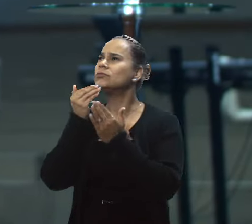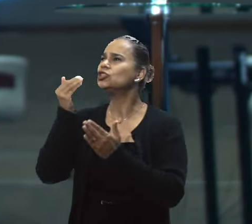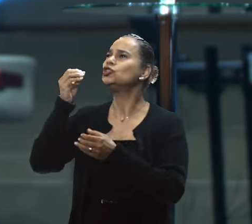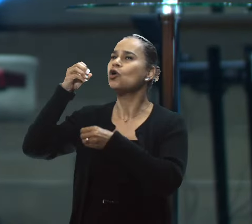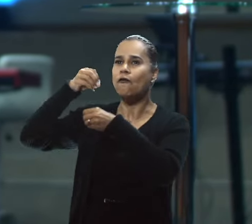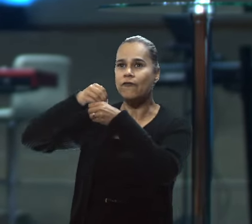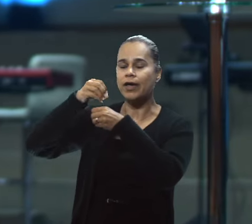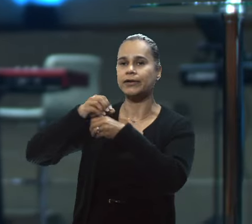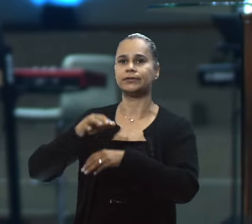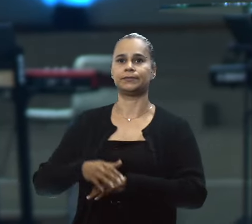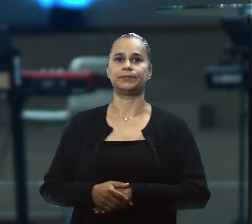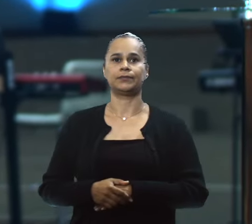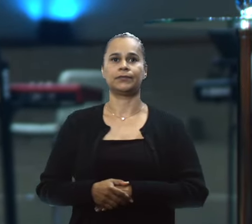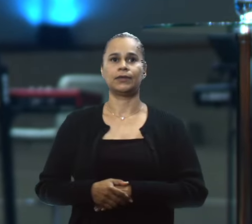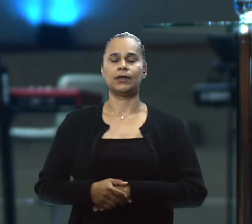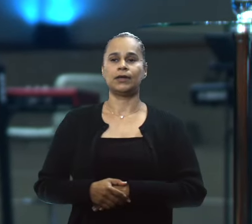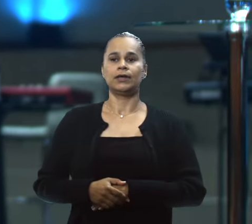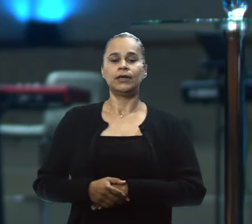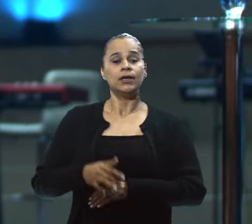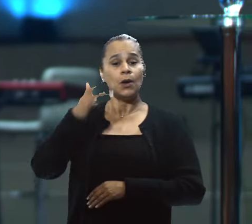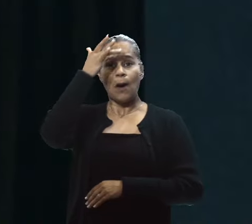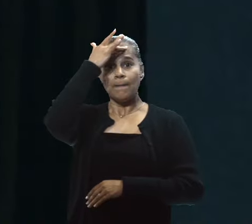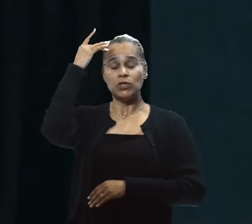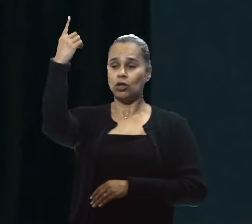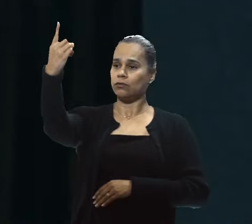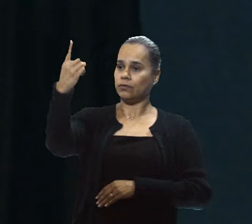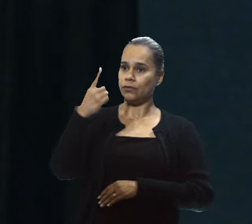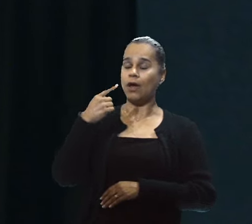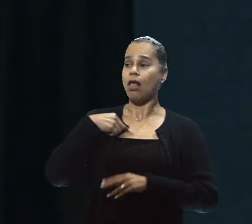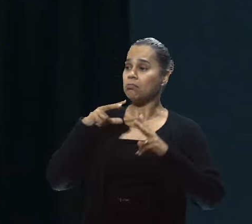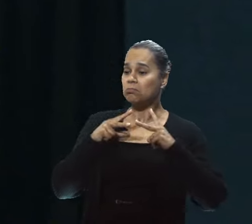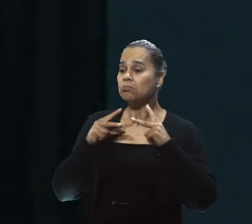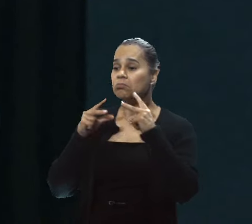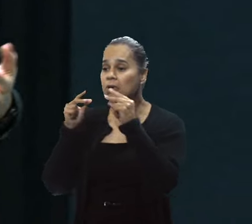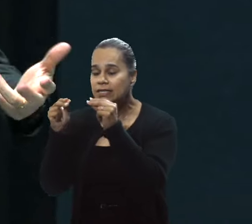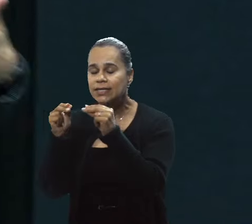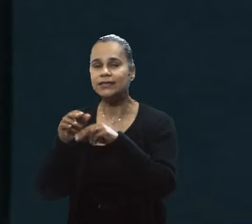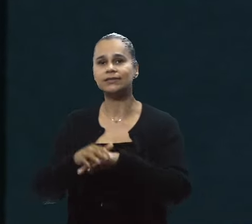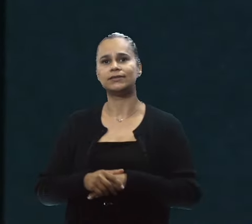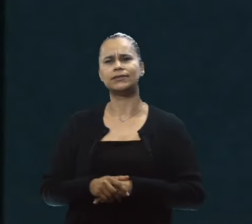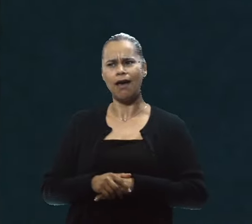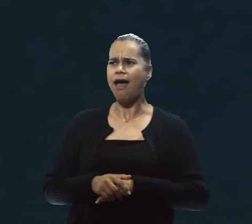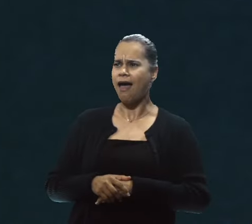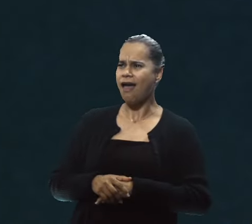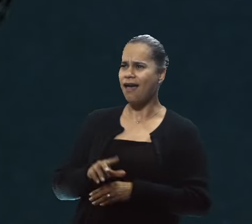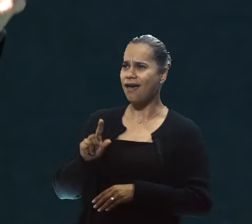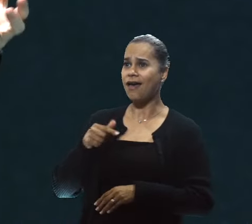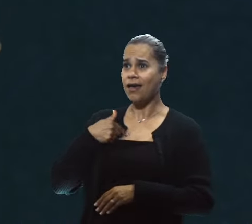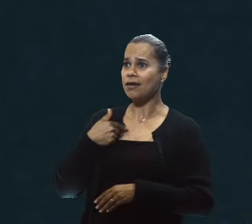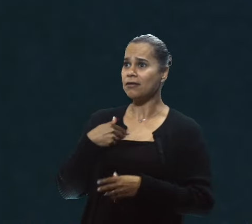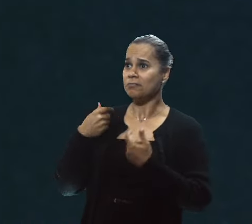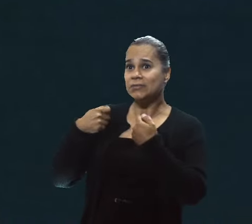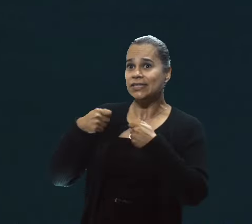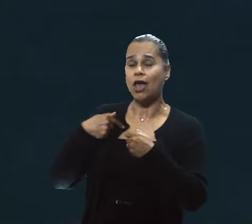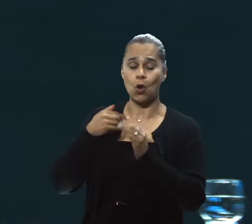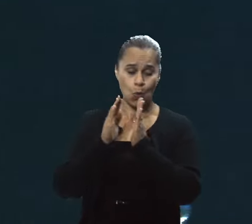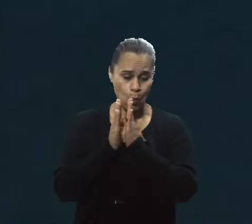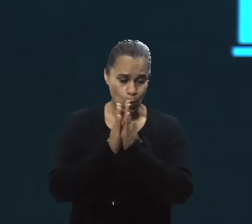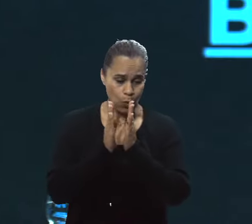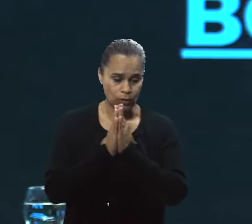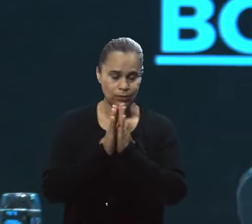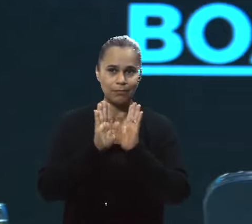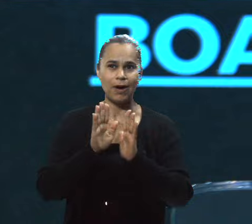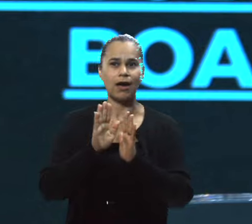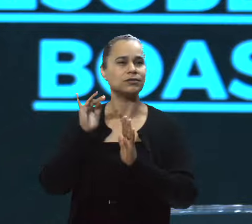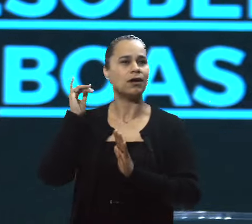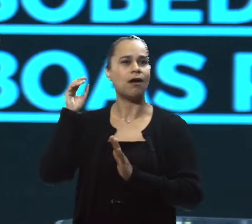te trazer um presente. É mesmo? E era um recurso que ele precisava, estava orando por isso. Mas aí veio aquela voz